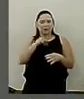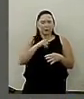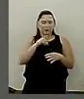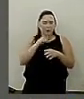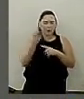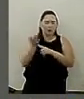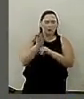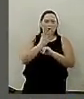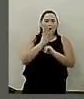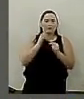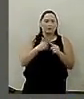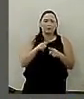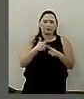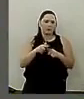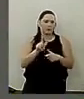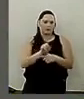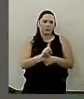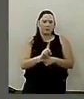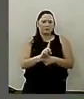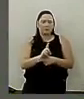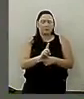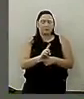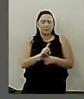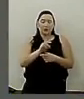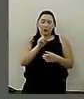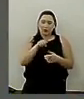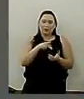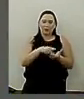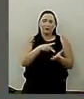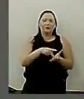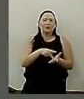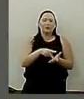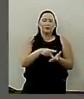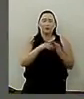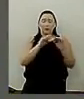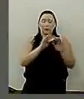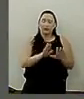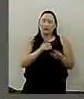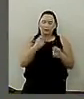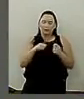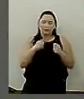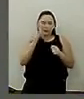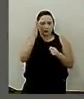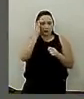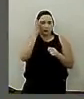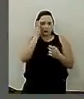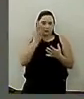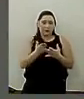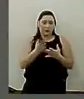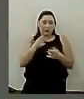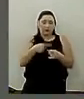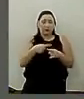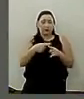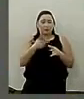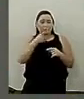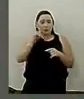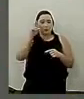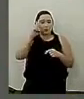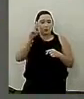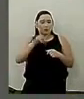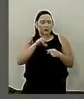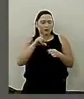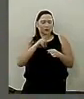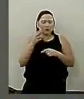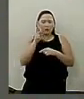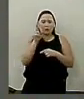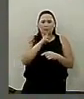somente. Isso é verdade, mas é mais do que isso. Ele é também aquele que nos socorre